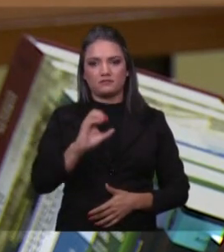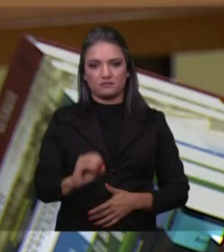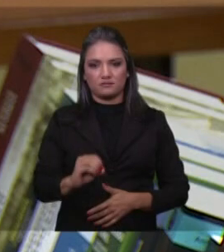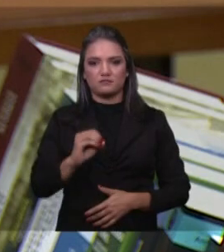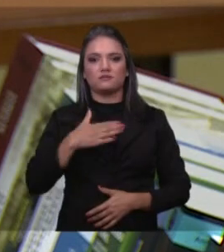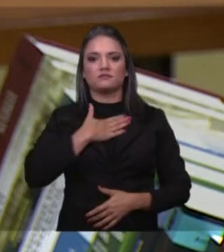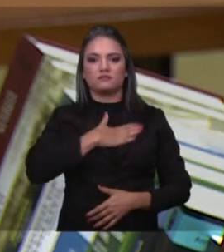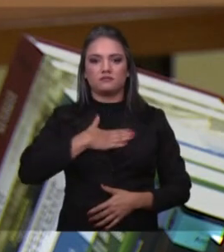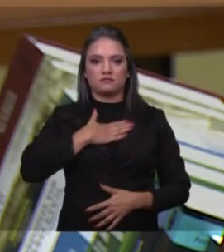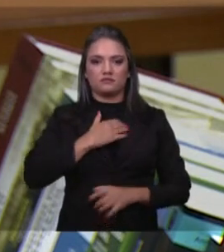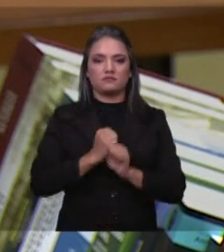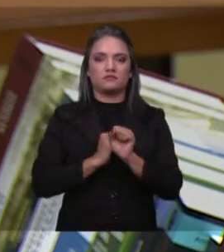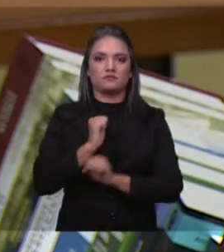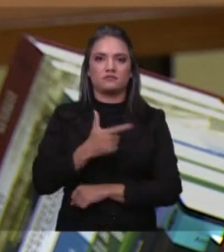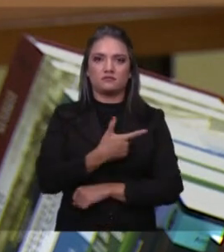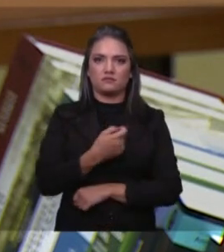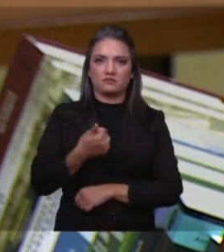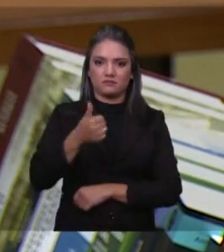estava em aberto em